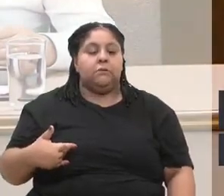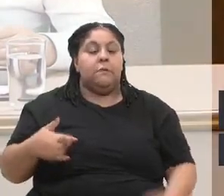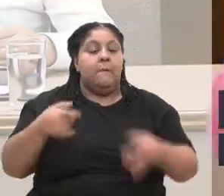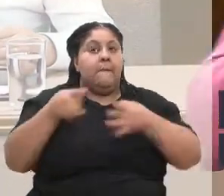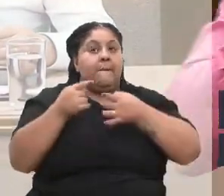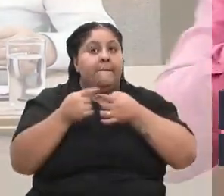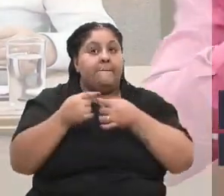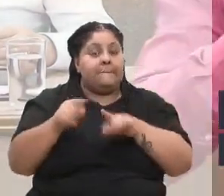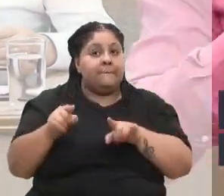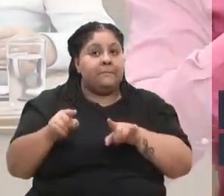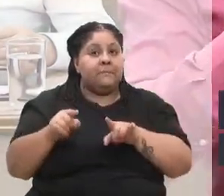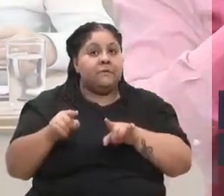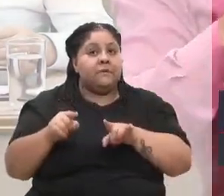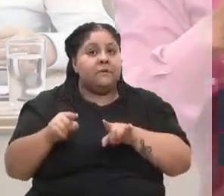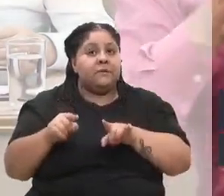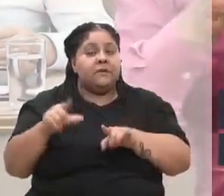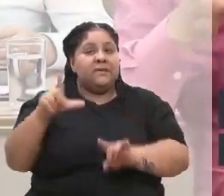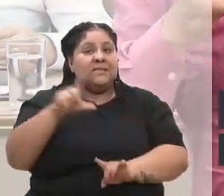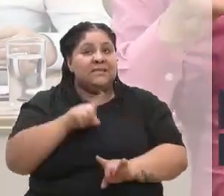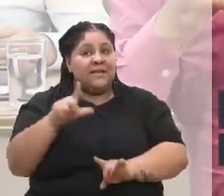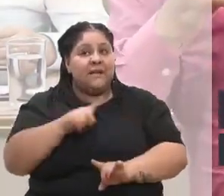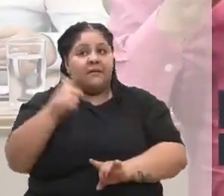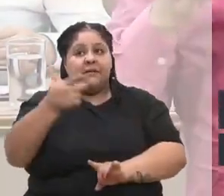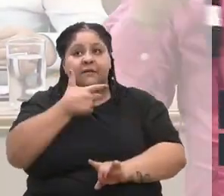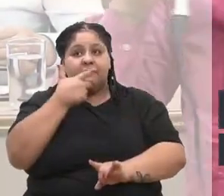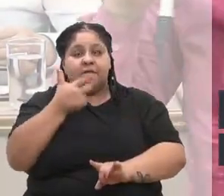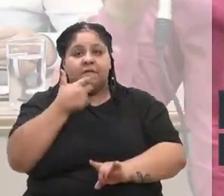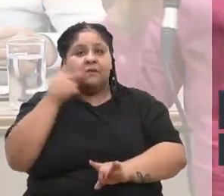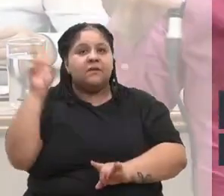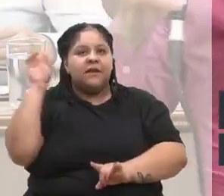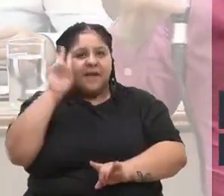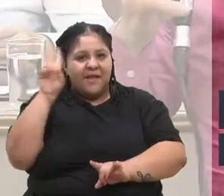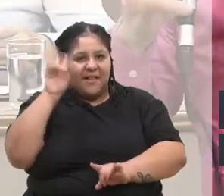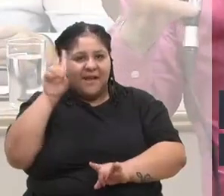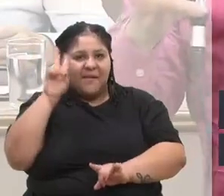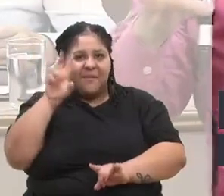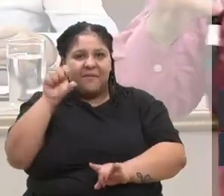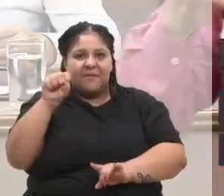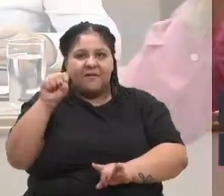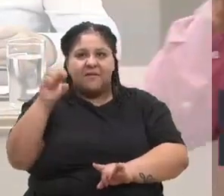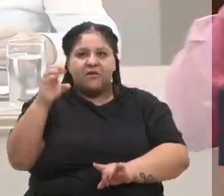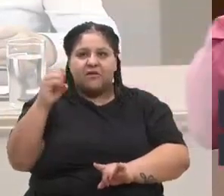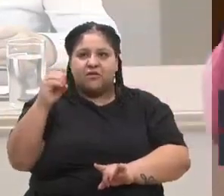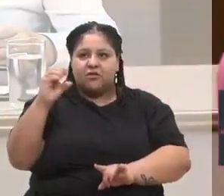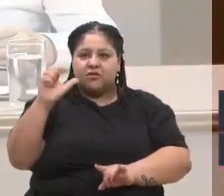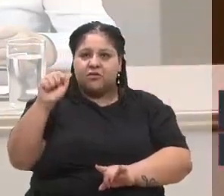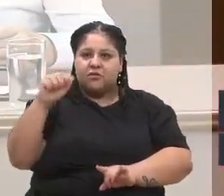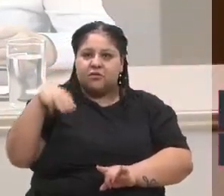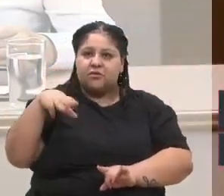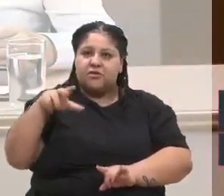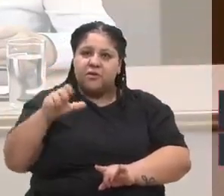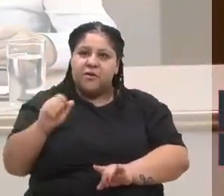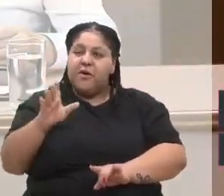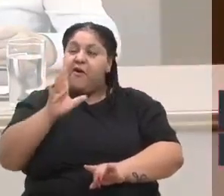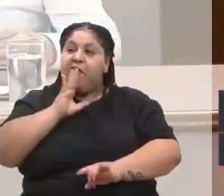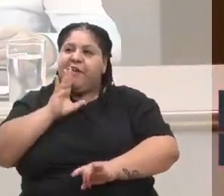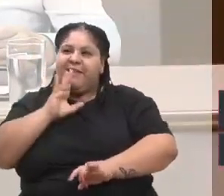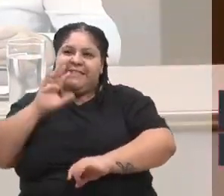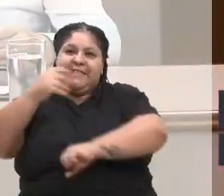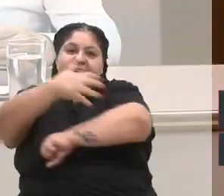mas eu tenho que dizer que eu lembro da Soama, que era conhecida como a favela dos